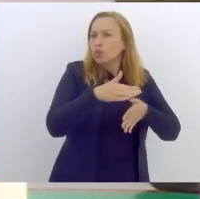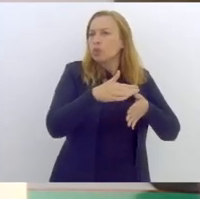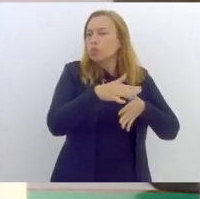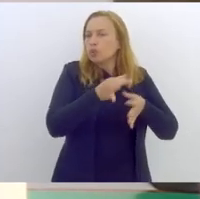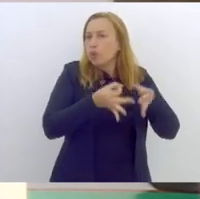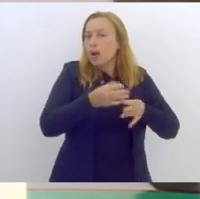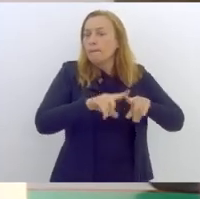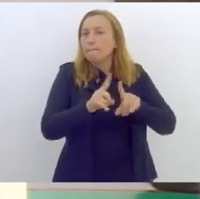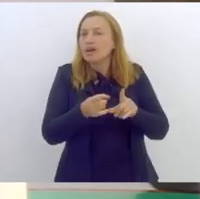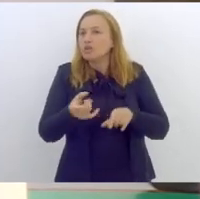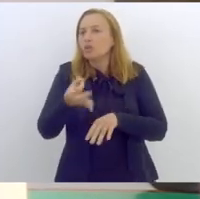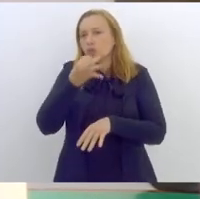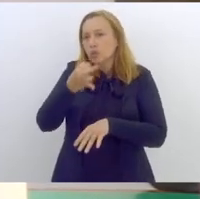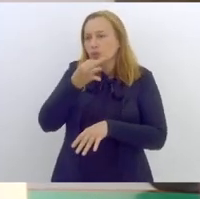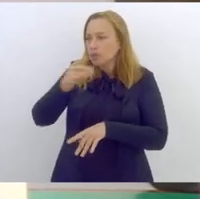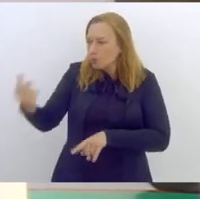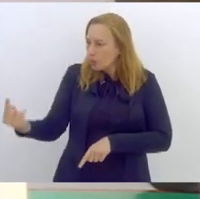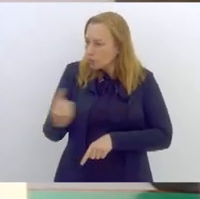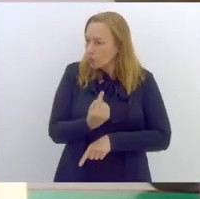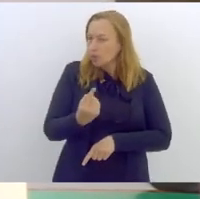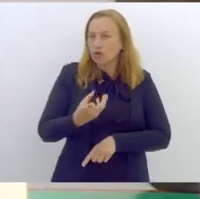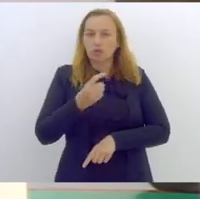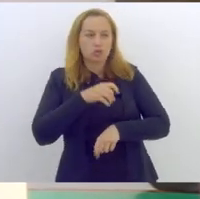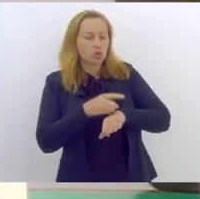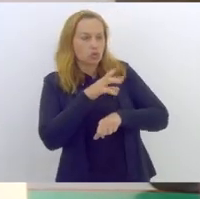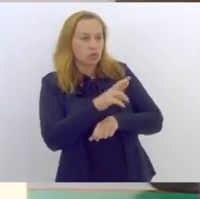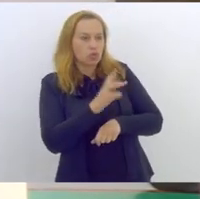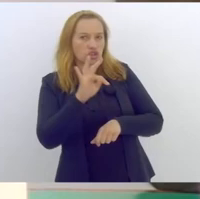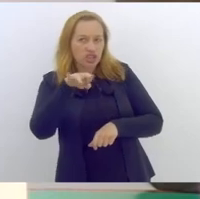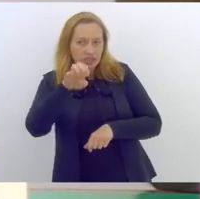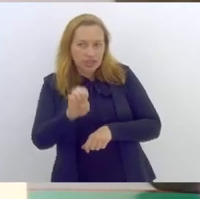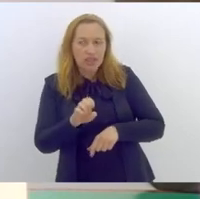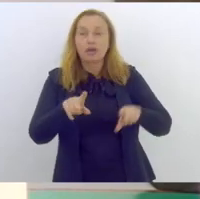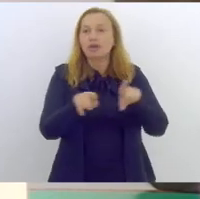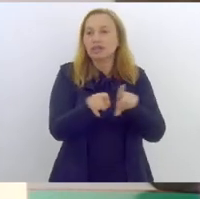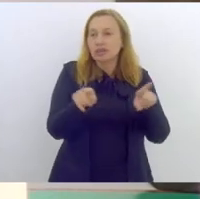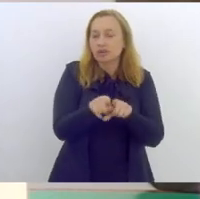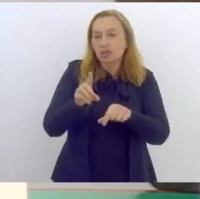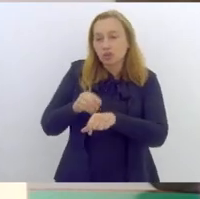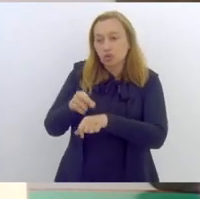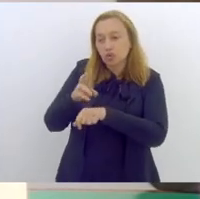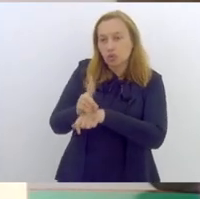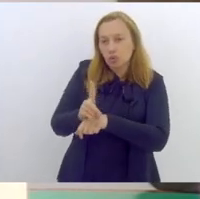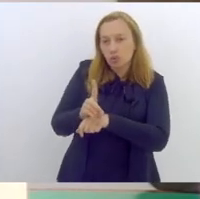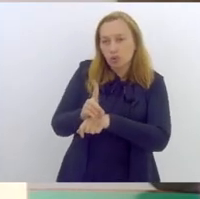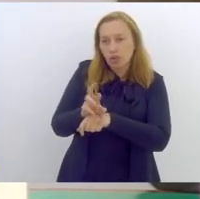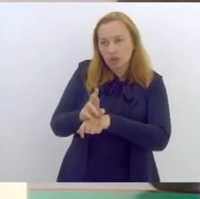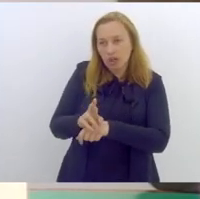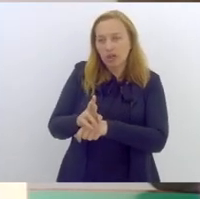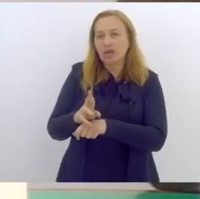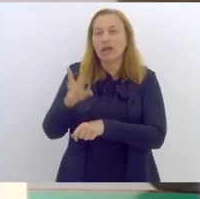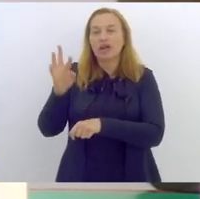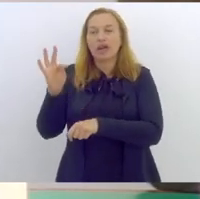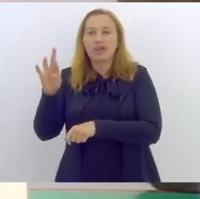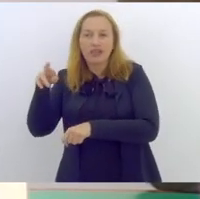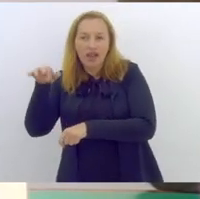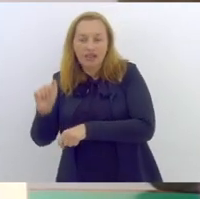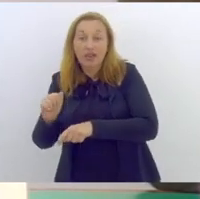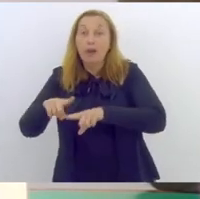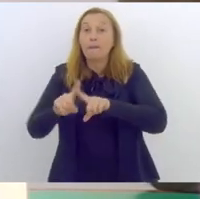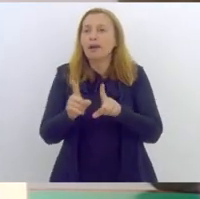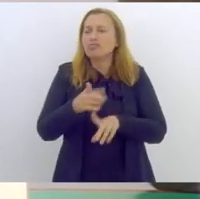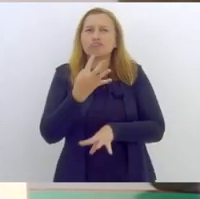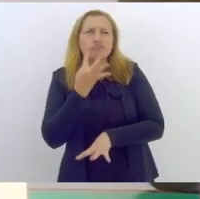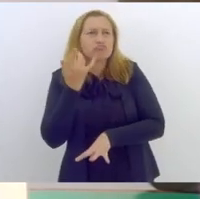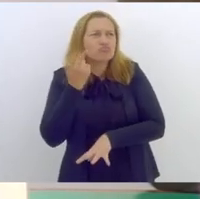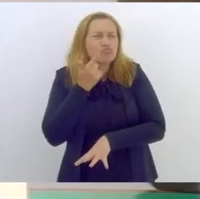argumento que foi trazido tanto pelo Doutor Jansen quanto pela Doutora Renata dos entraram jurídicos mas não